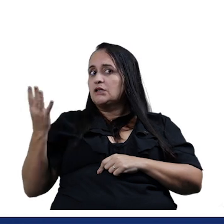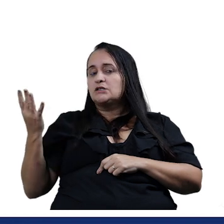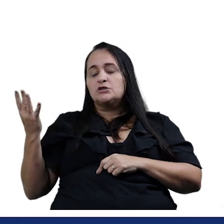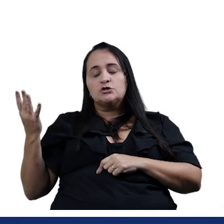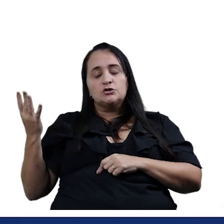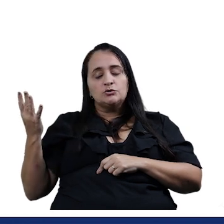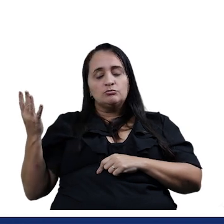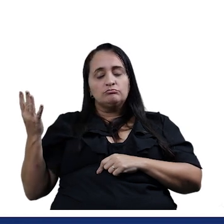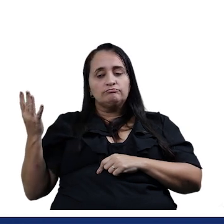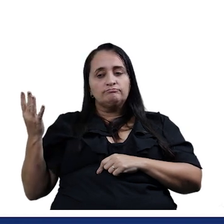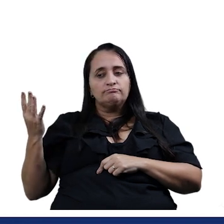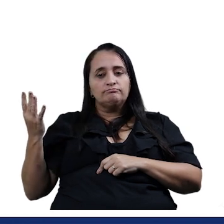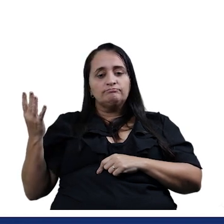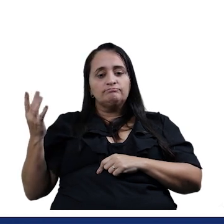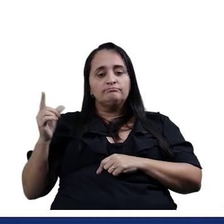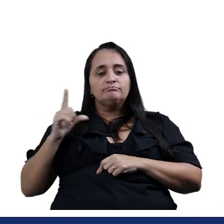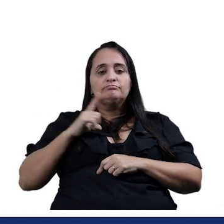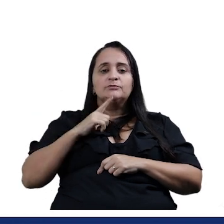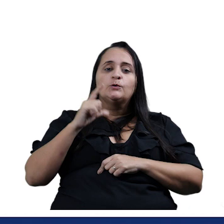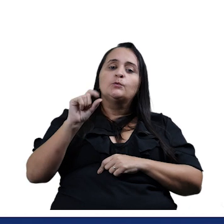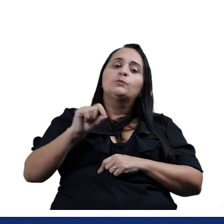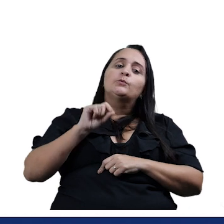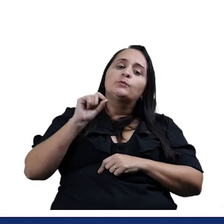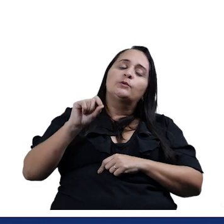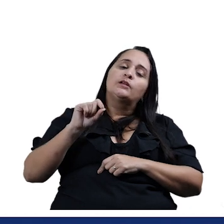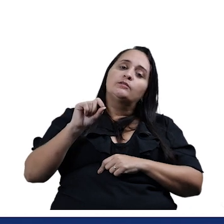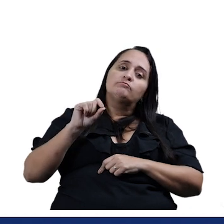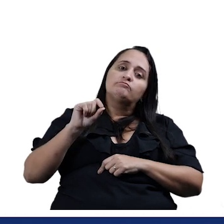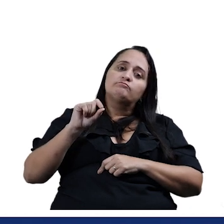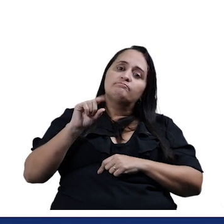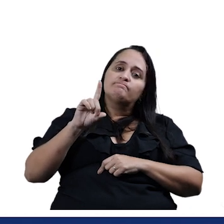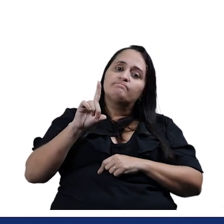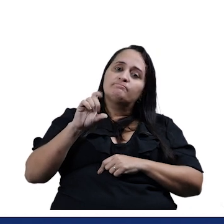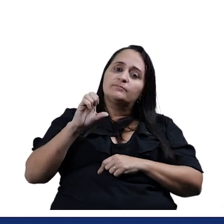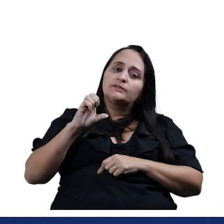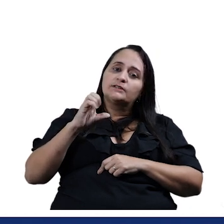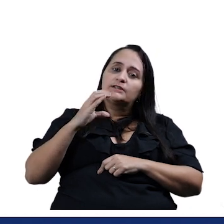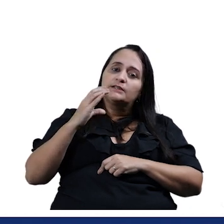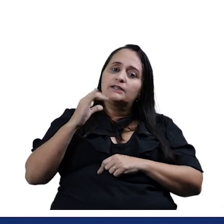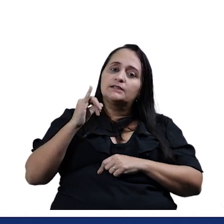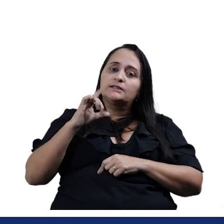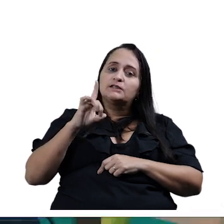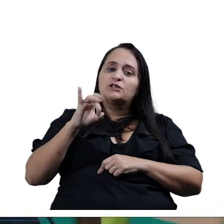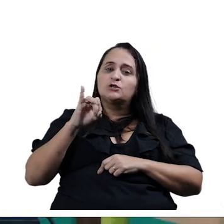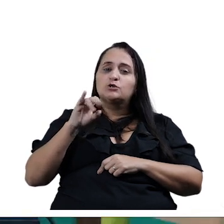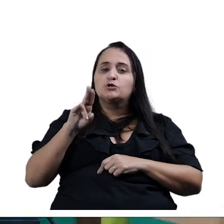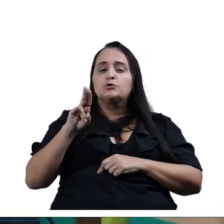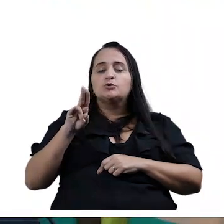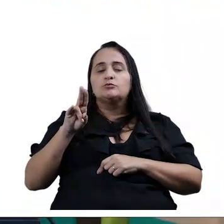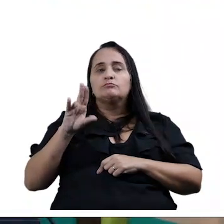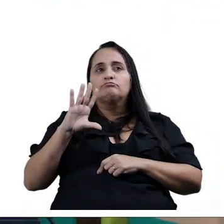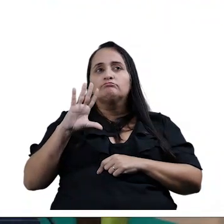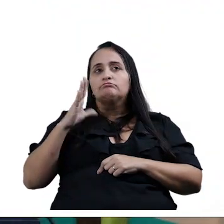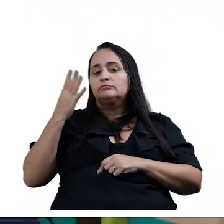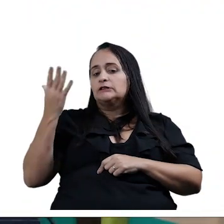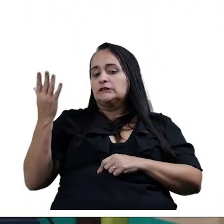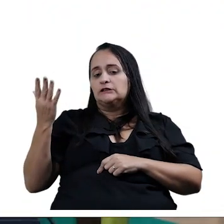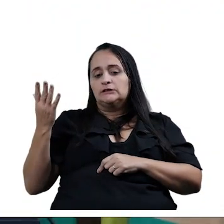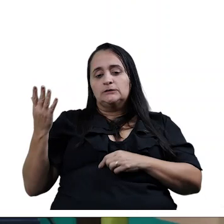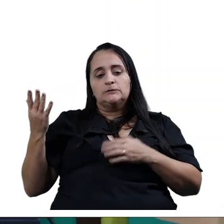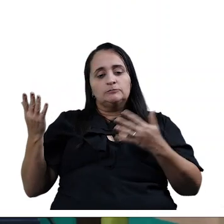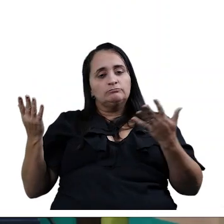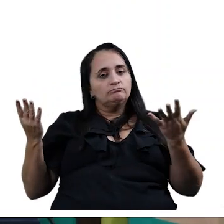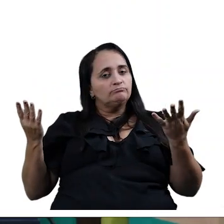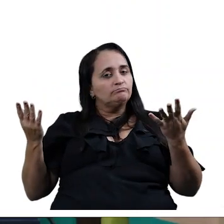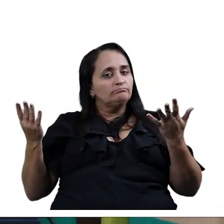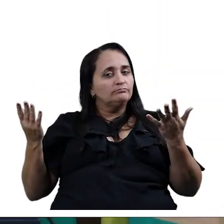decidiu, decidir tem a ver com decisão. E decisão também tem a ver com